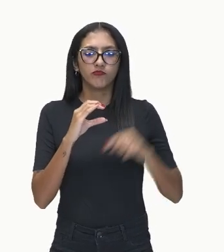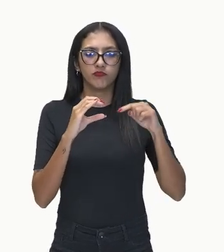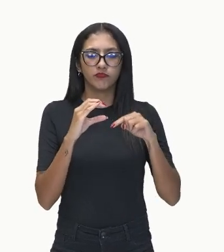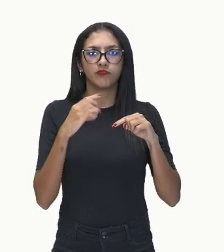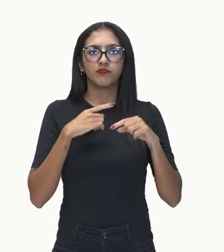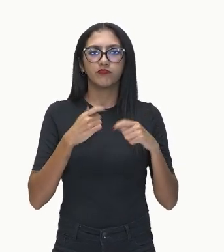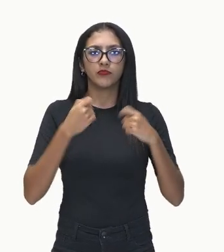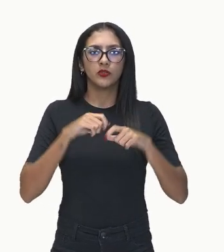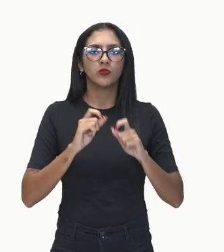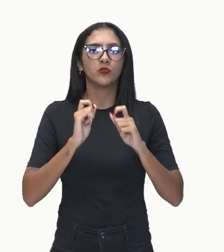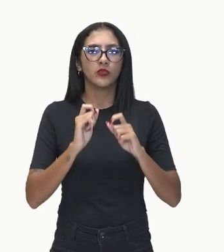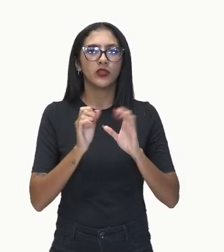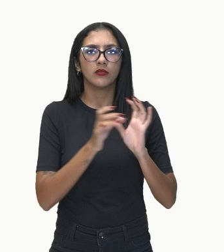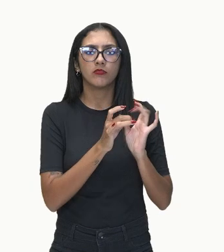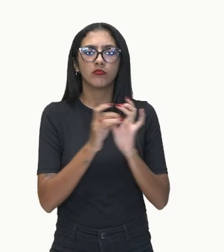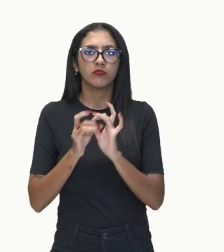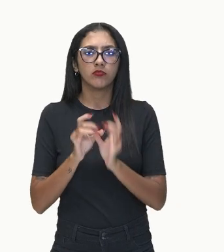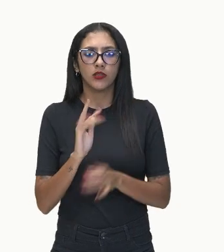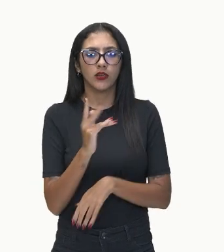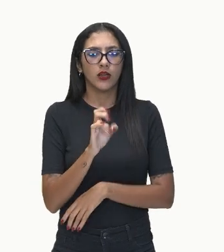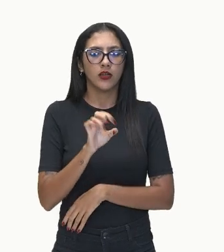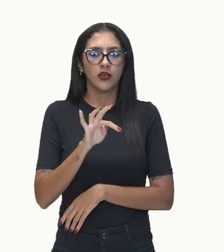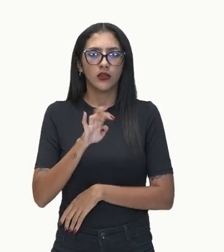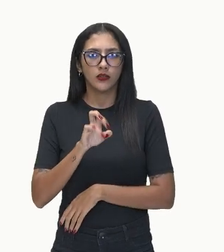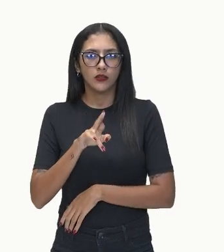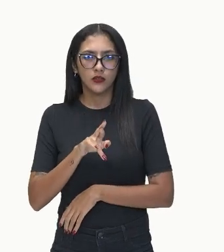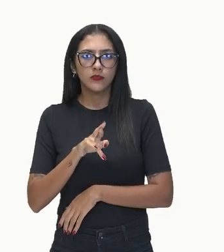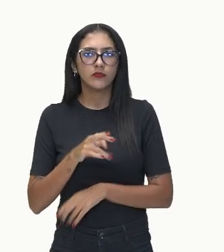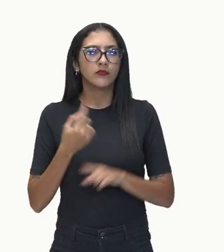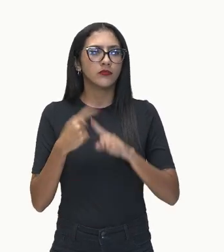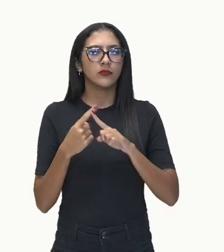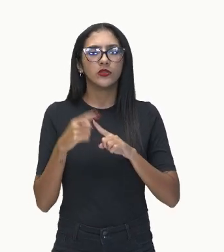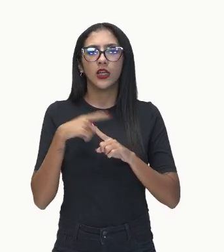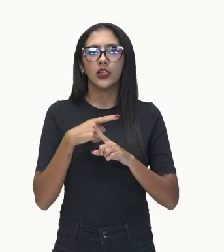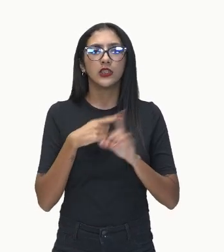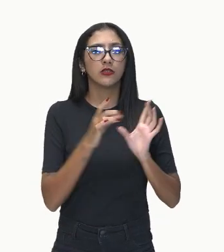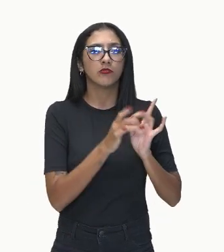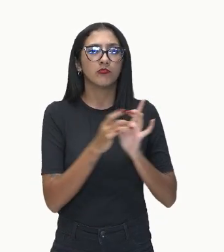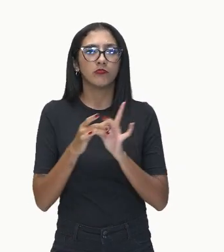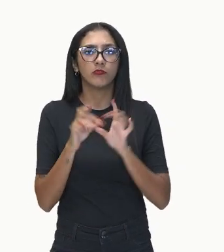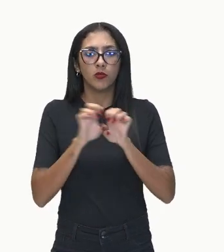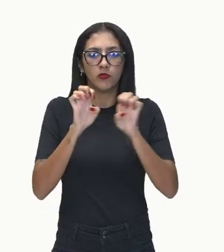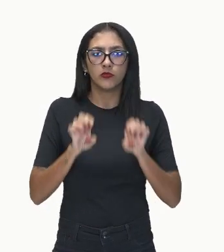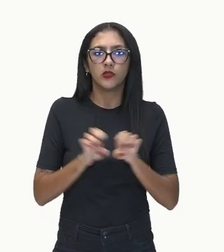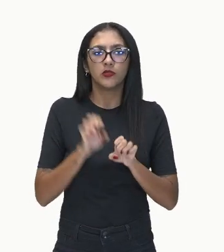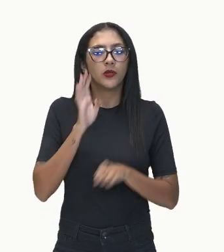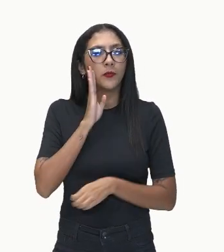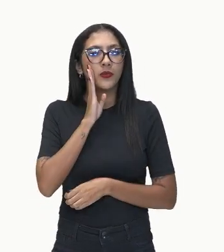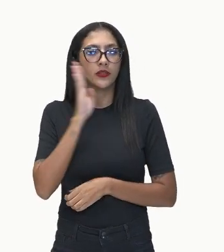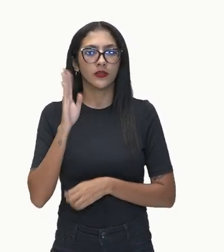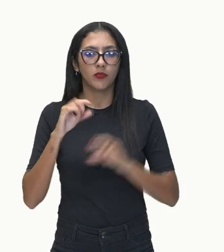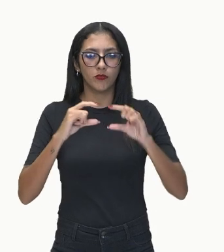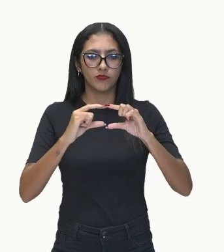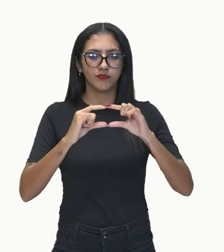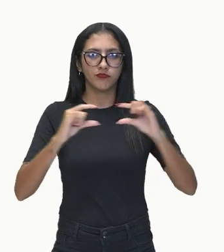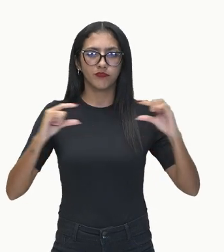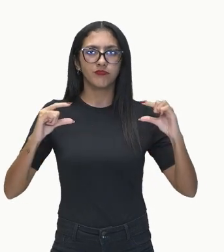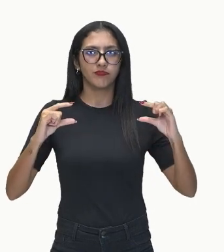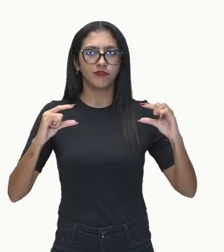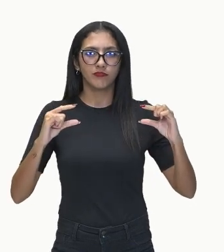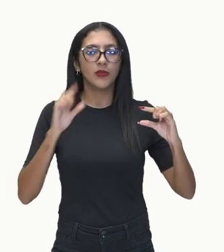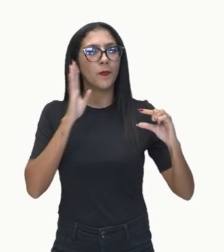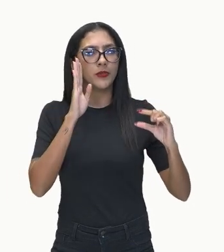cadeia heterogênea. Por quê? Porque ele está fazendo parte da cadeia principal. Então, a cadeia principal é isso aqui tudo. Então, isso aqui é um